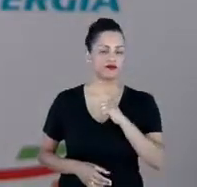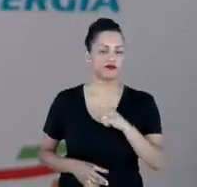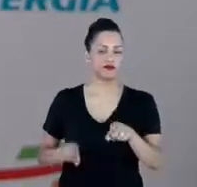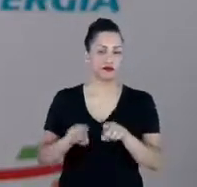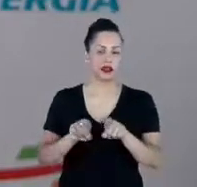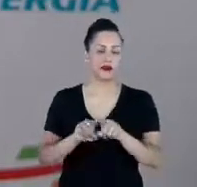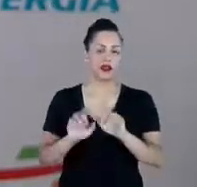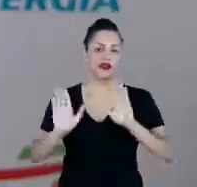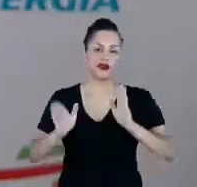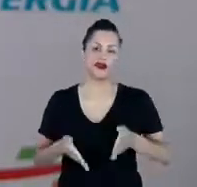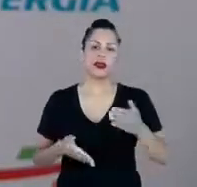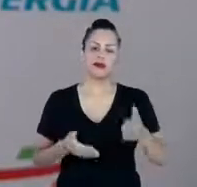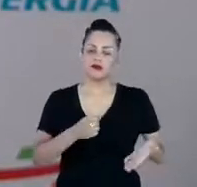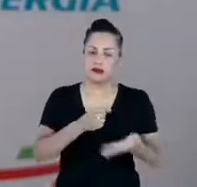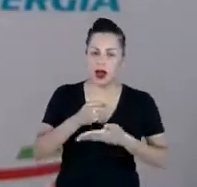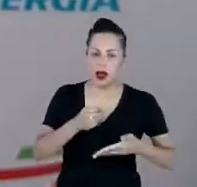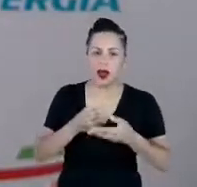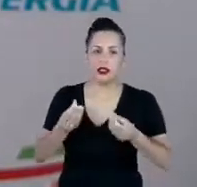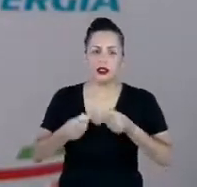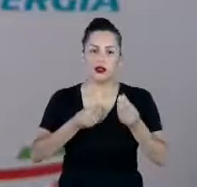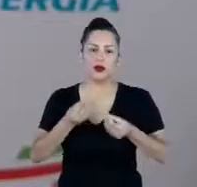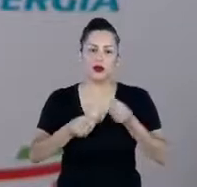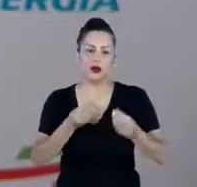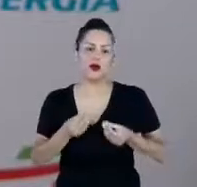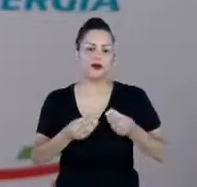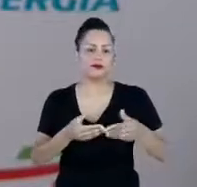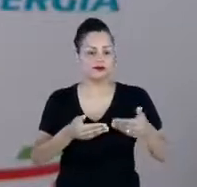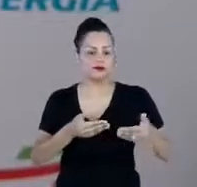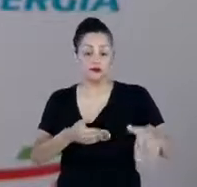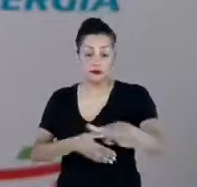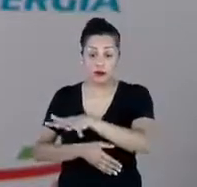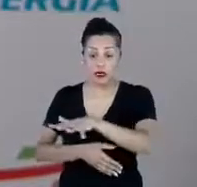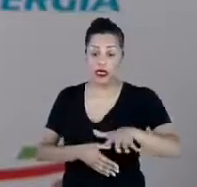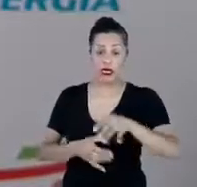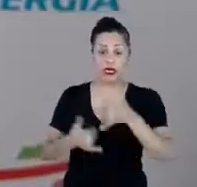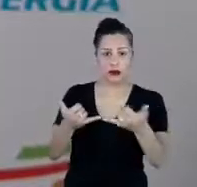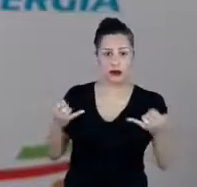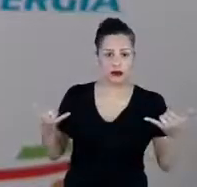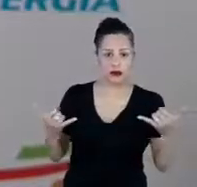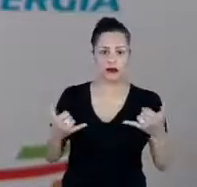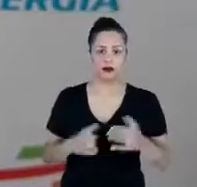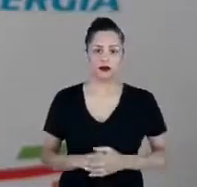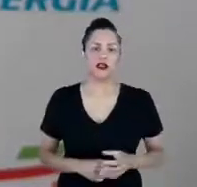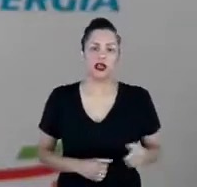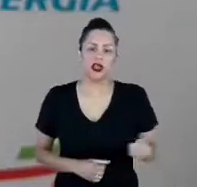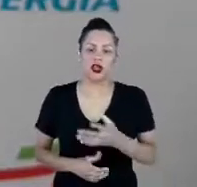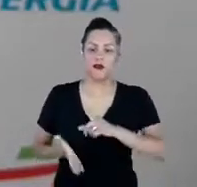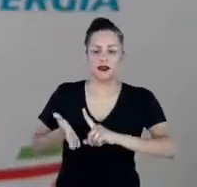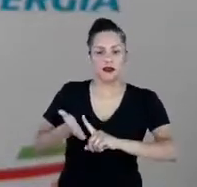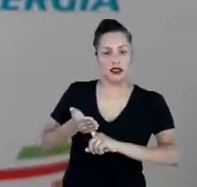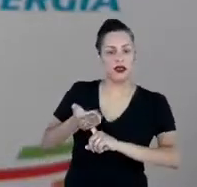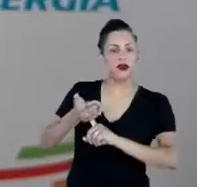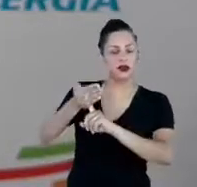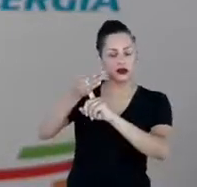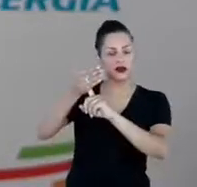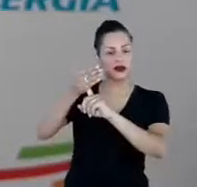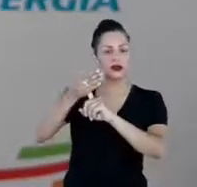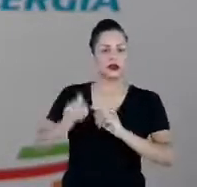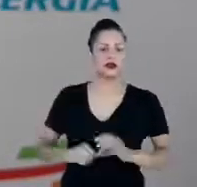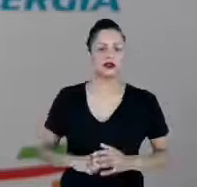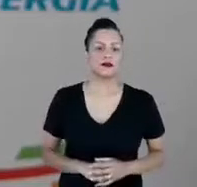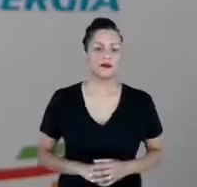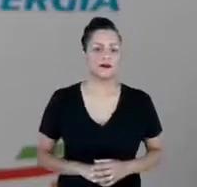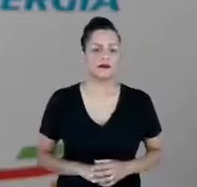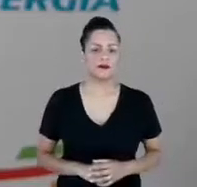uma base comum do mercado de eletricidade novas tecnologias e e